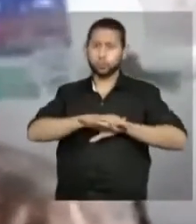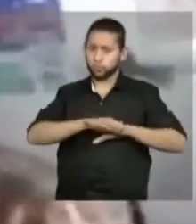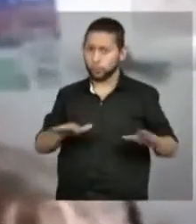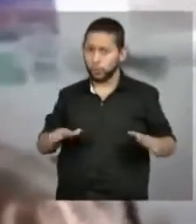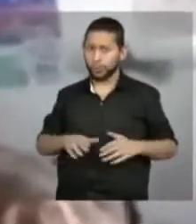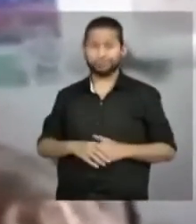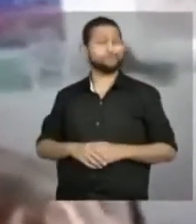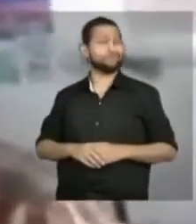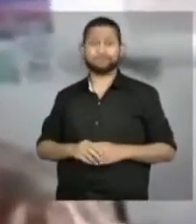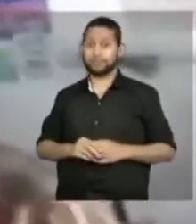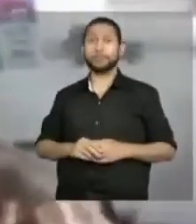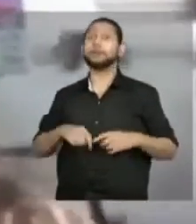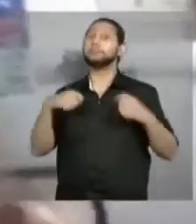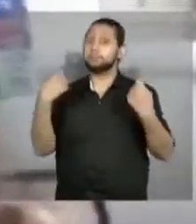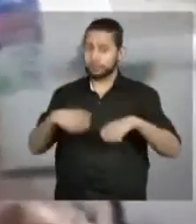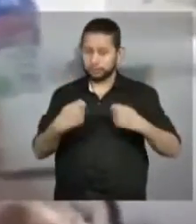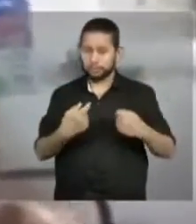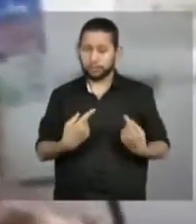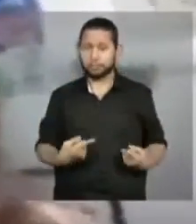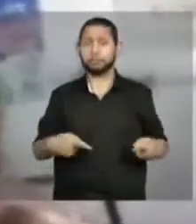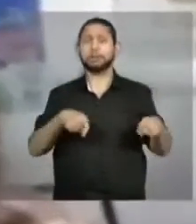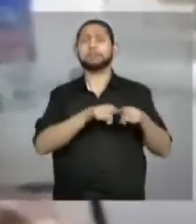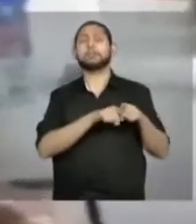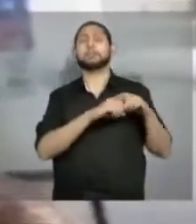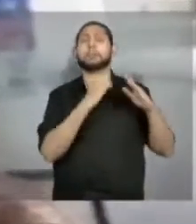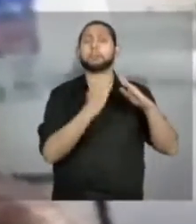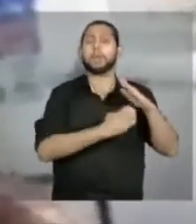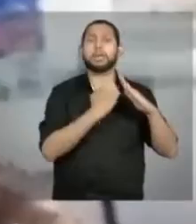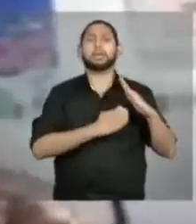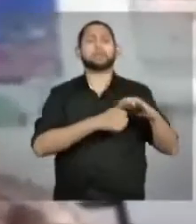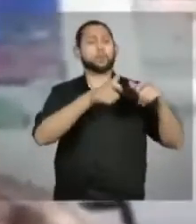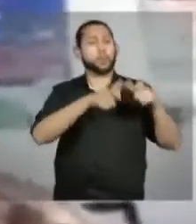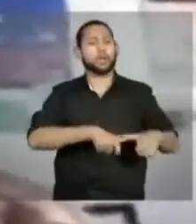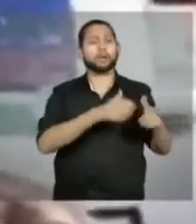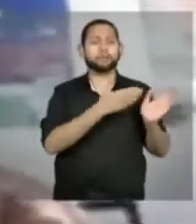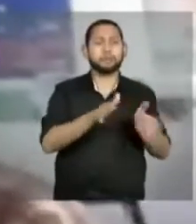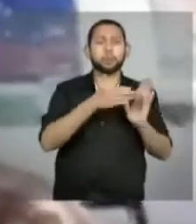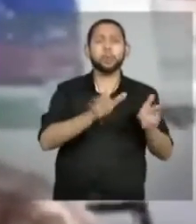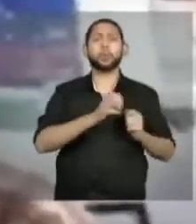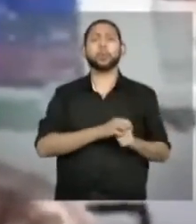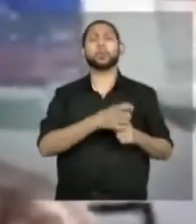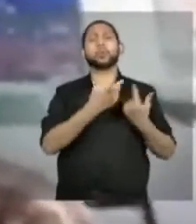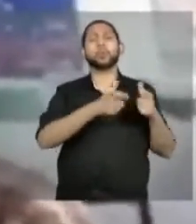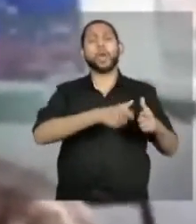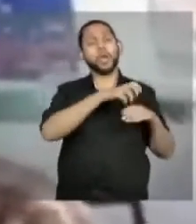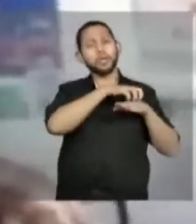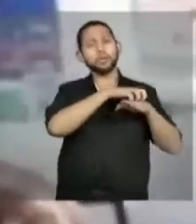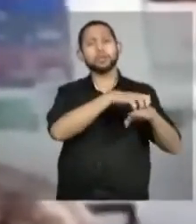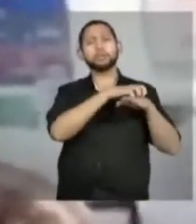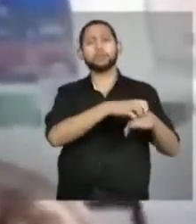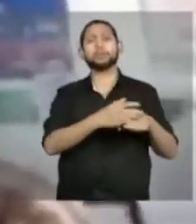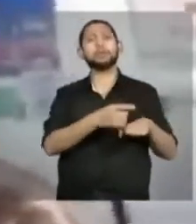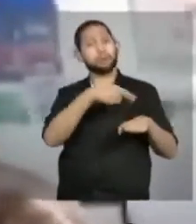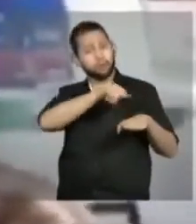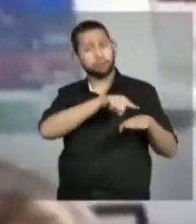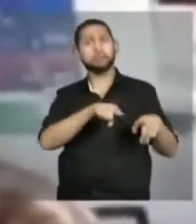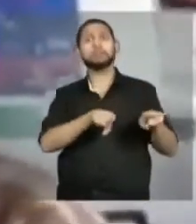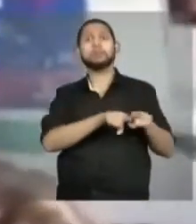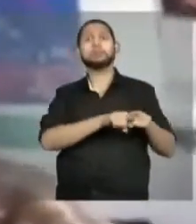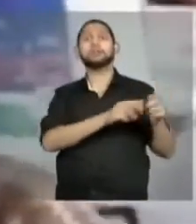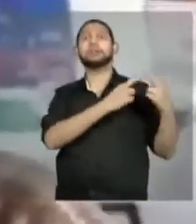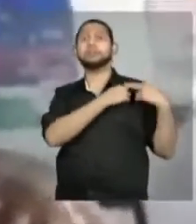lixo. É preciso que os fabricantes, os fornecedores também participem